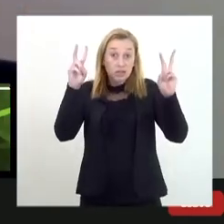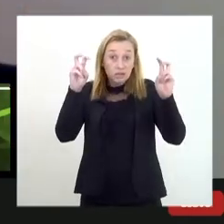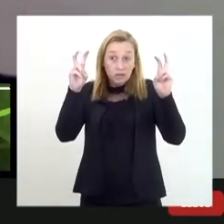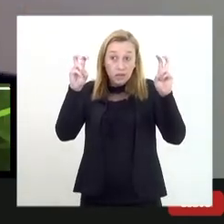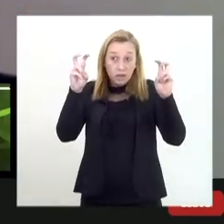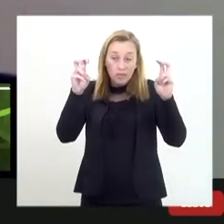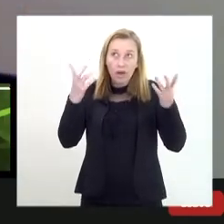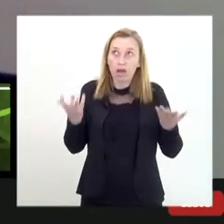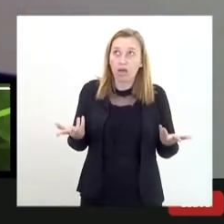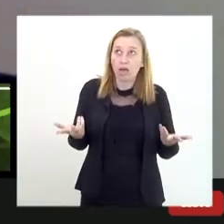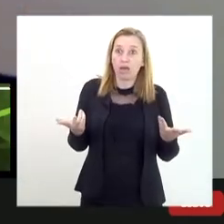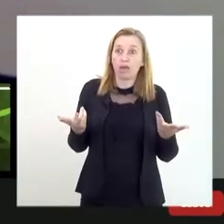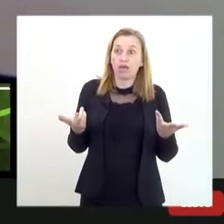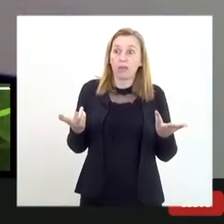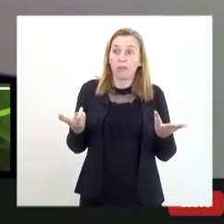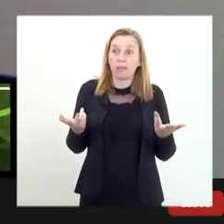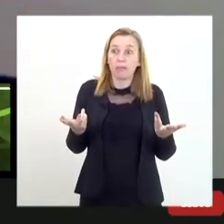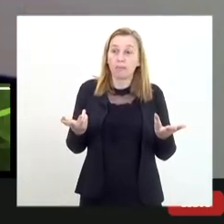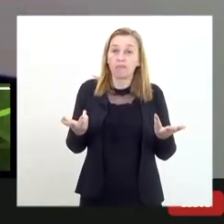a